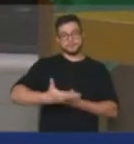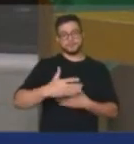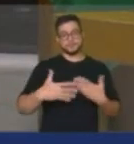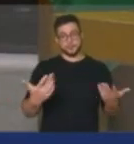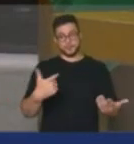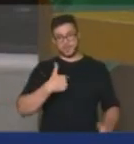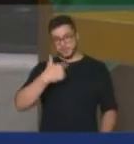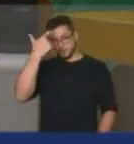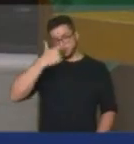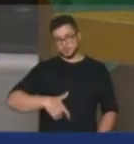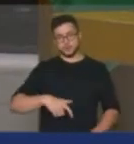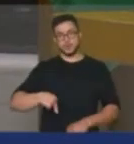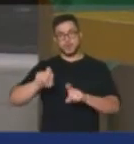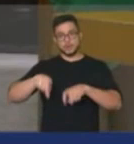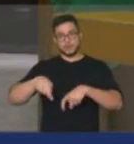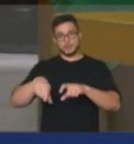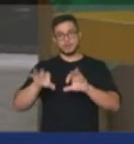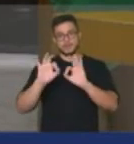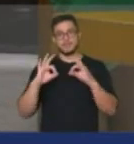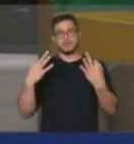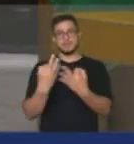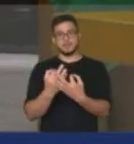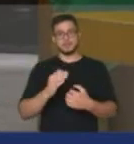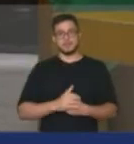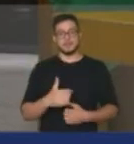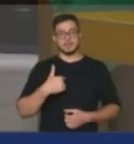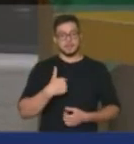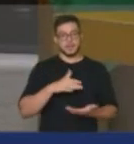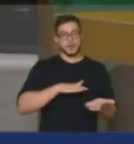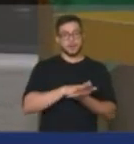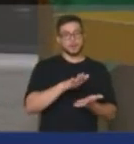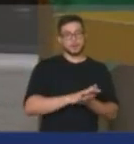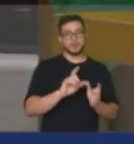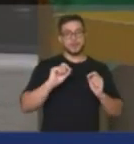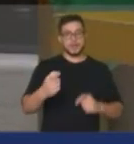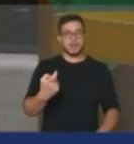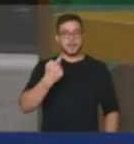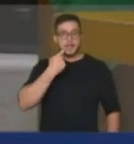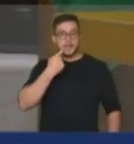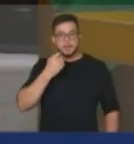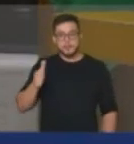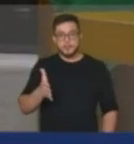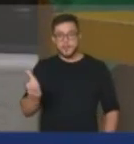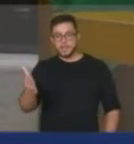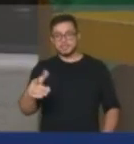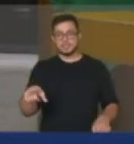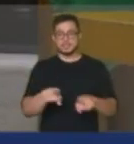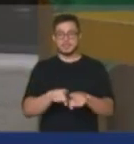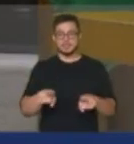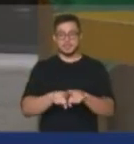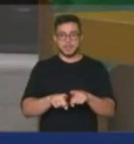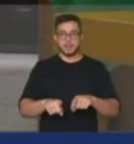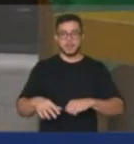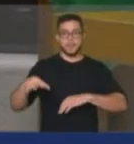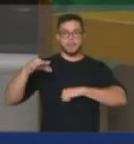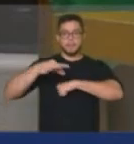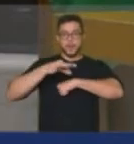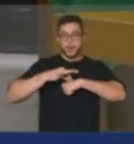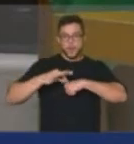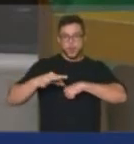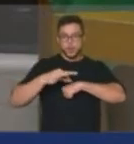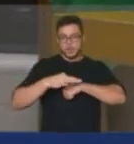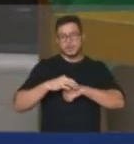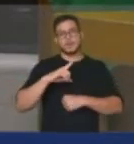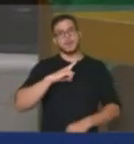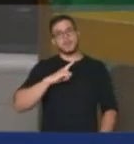produtor familiar, tenho produção de peixes e de morangos, planto um pouco também de soja, sou um pequeno